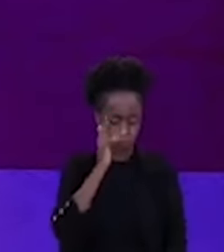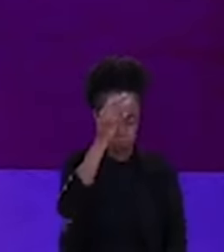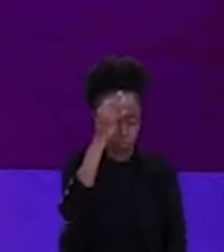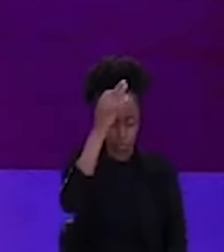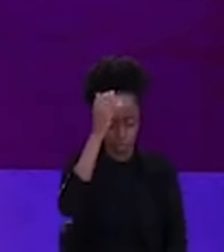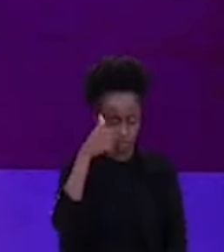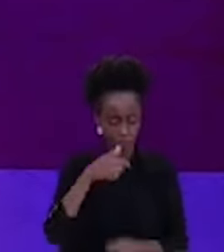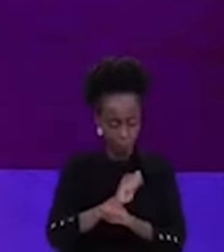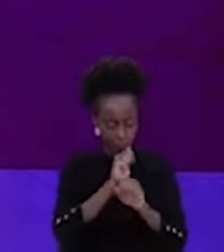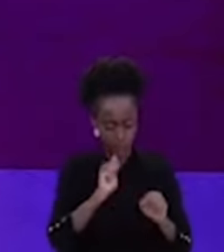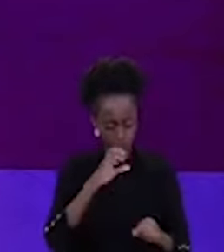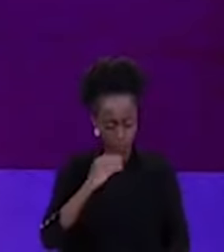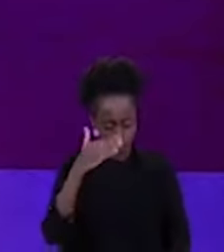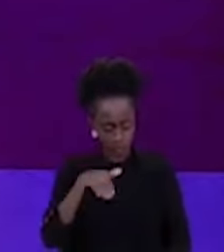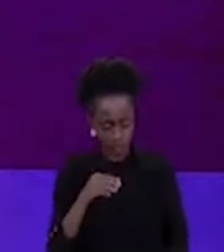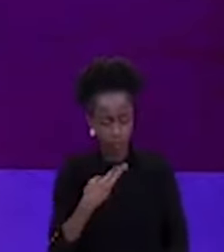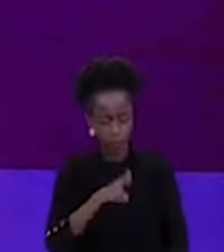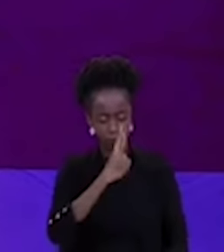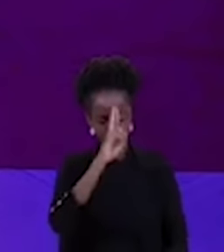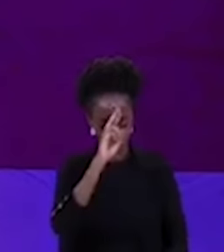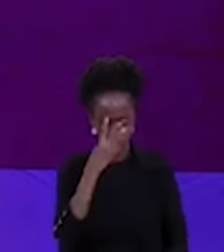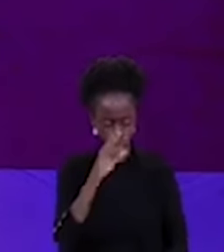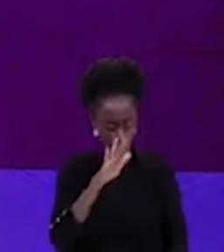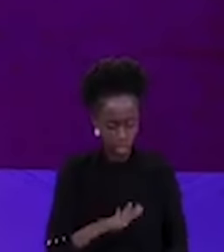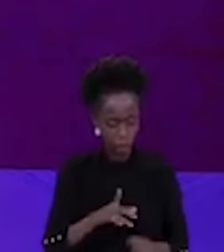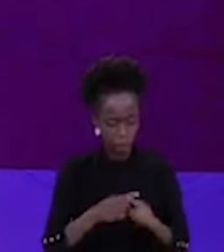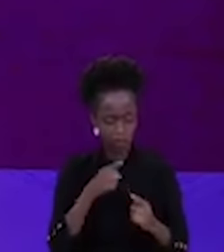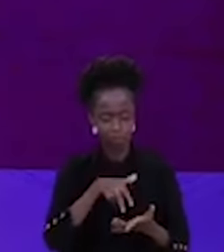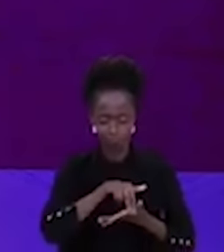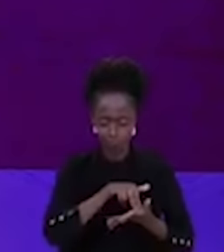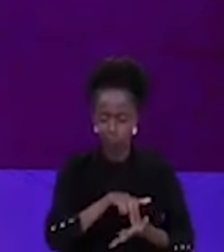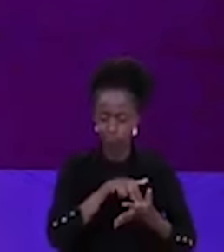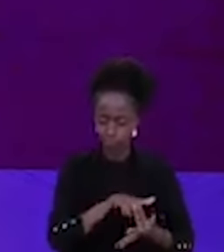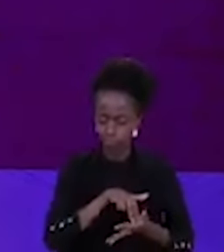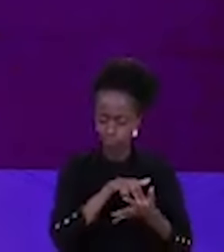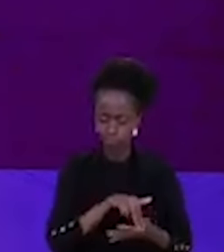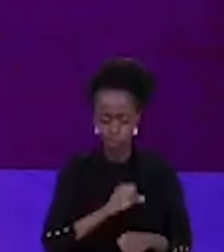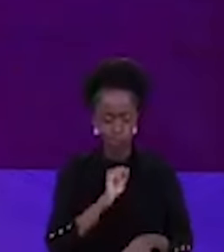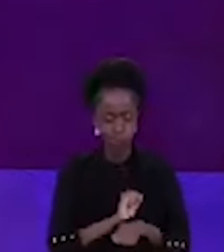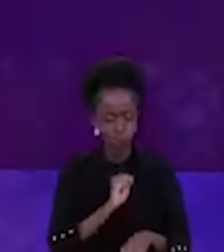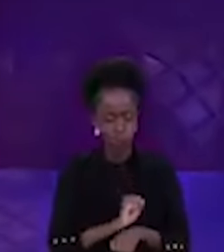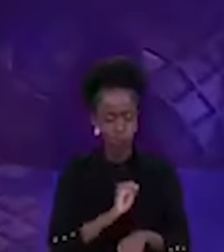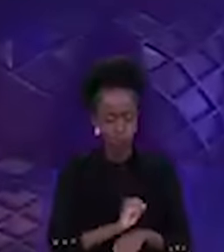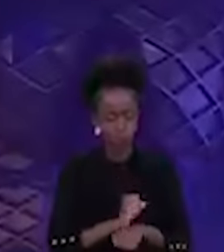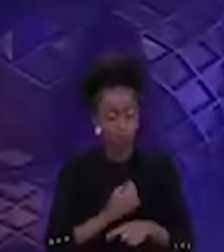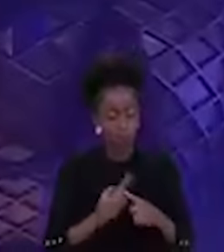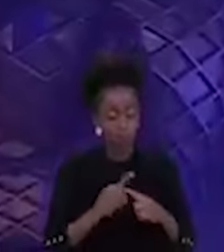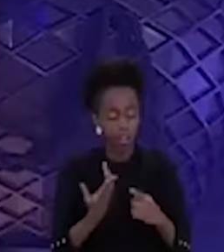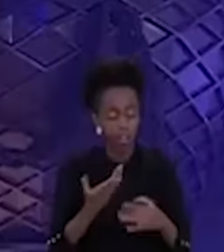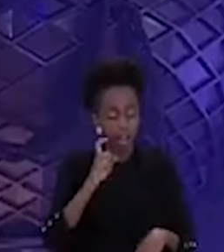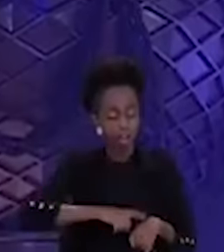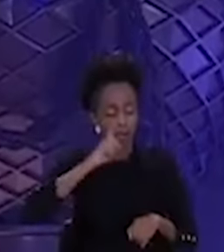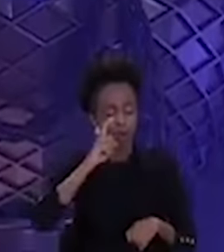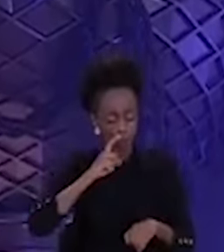9h30, ao meio-dia, às 15 horas, mas permaneceu, ficou, porque agora seria a